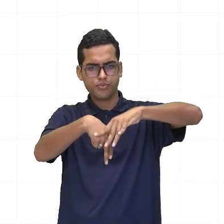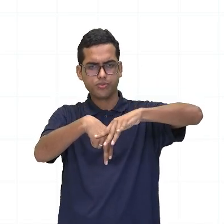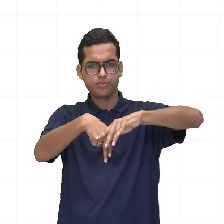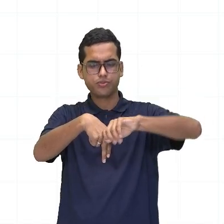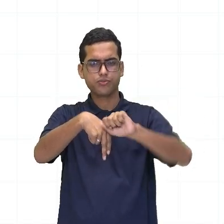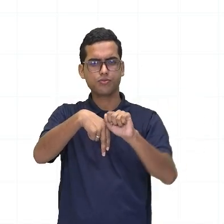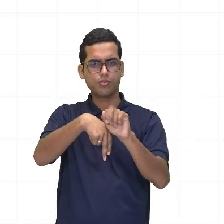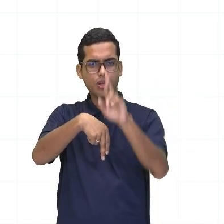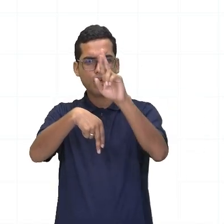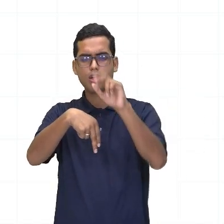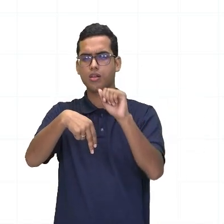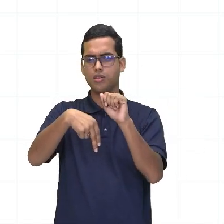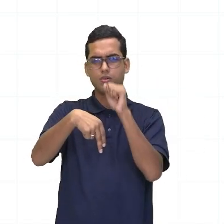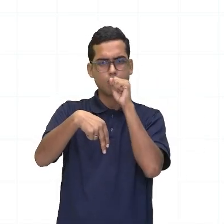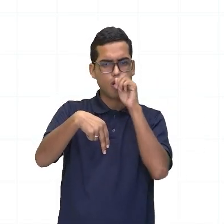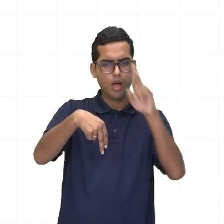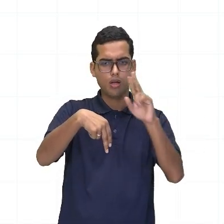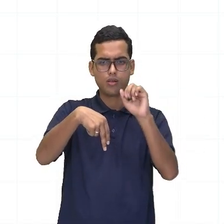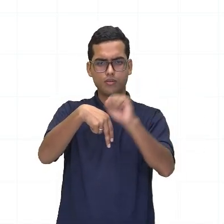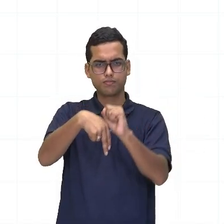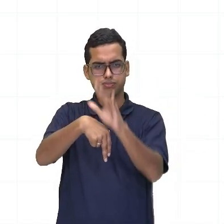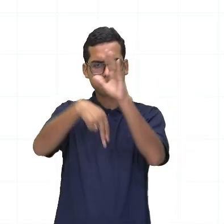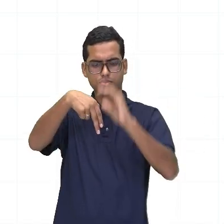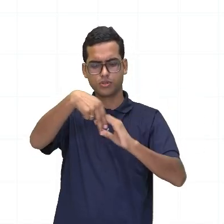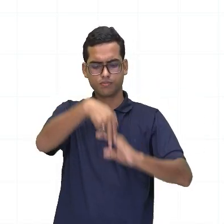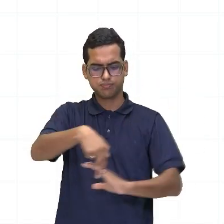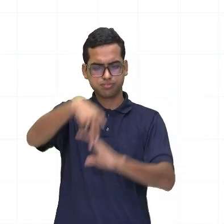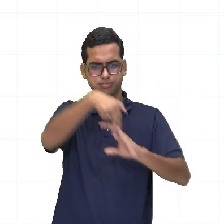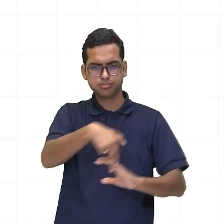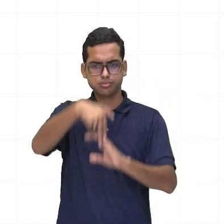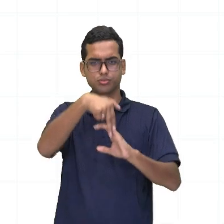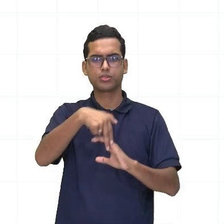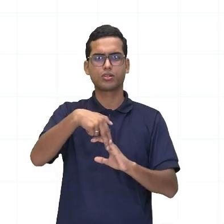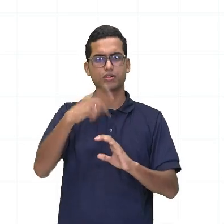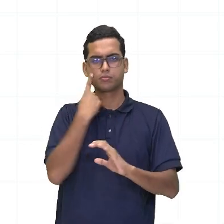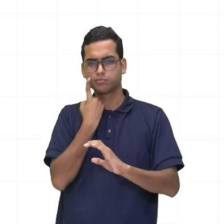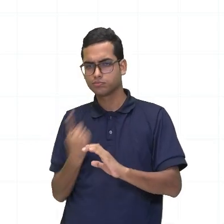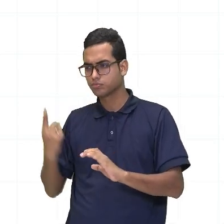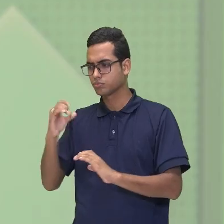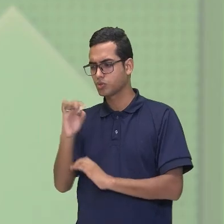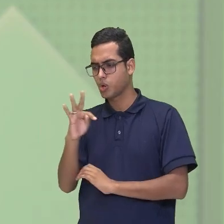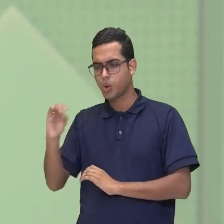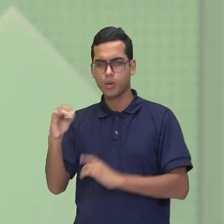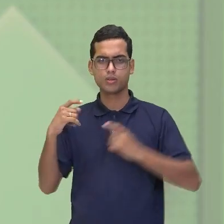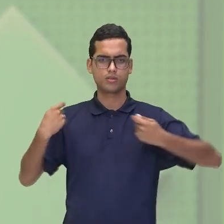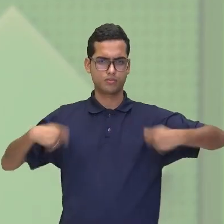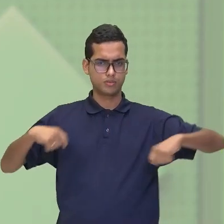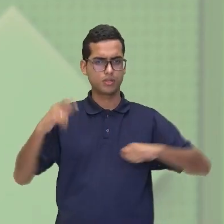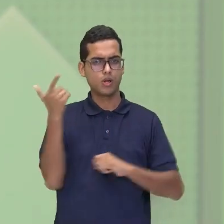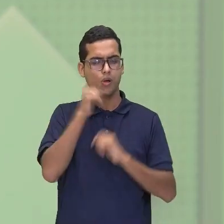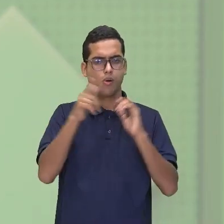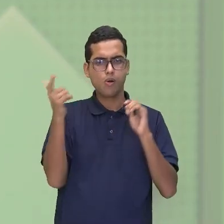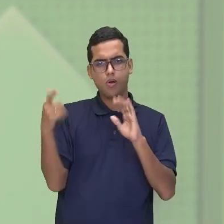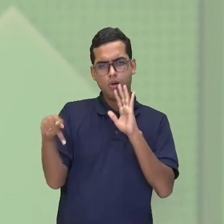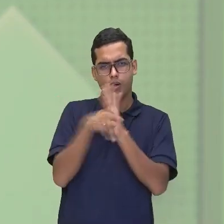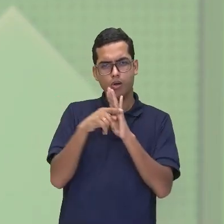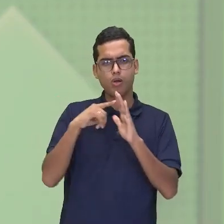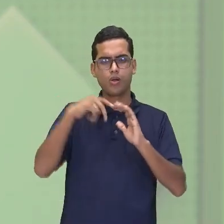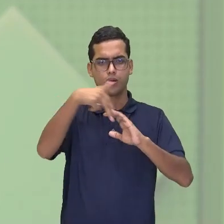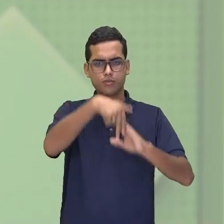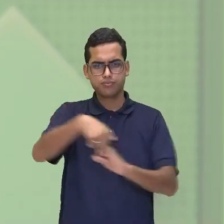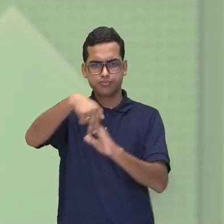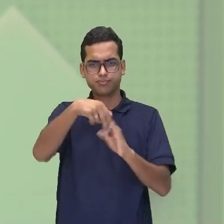encontra. Então, diferente do motor, né, de Otto, que a gente viu que precisava de uma vela para fazer a ignição,